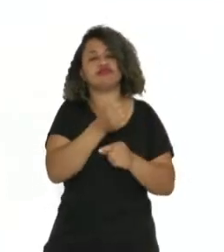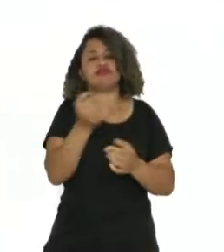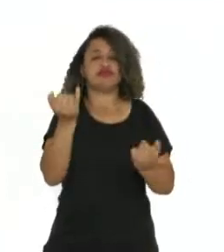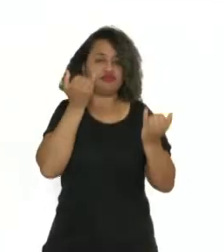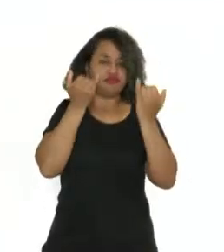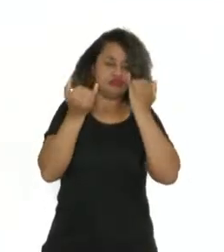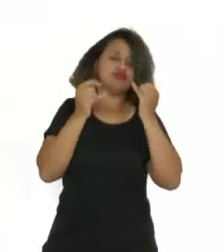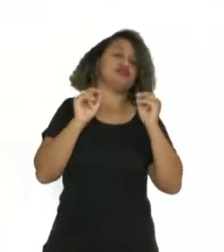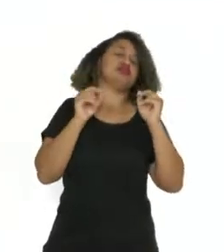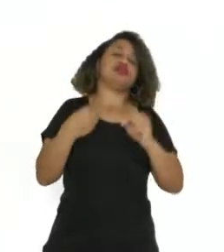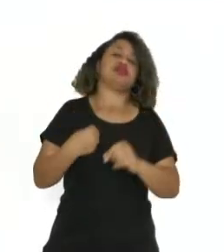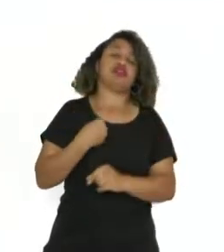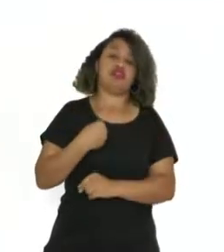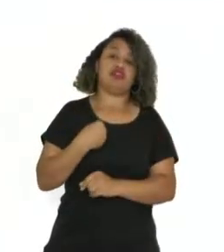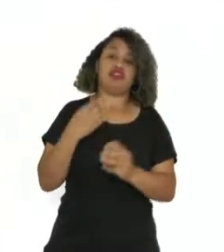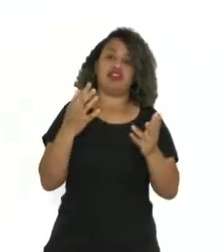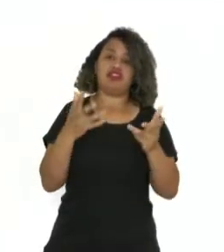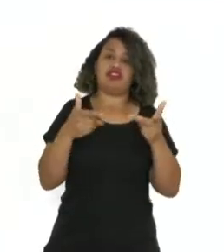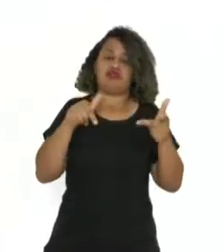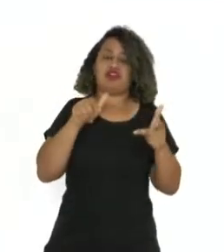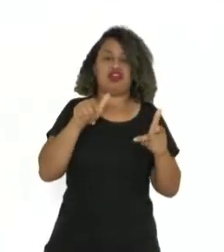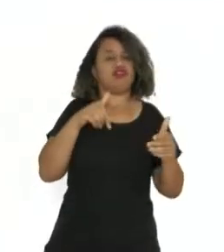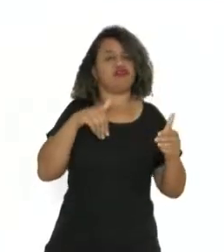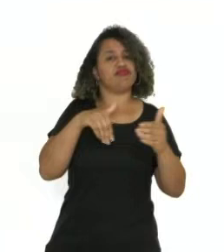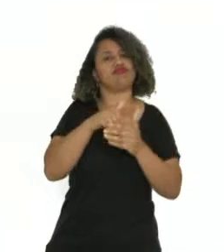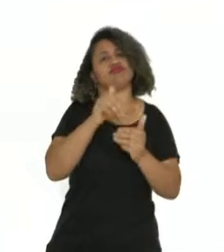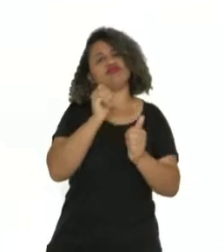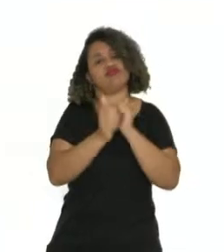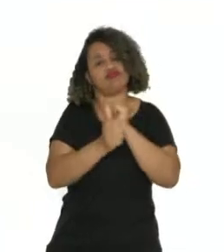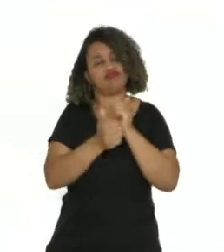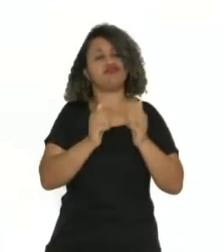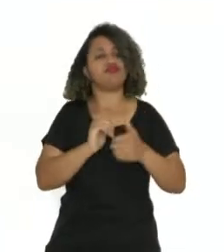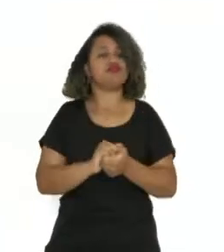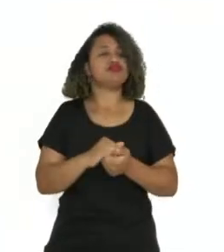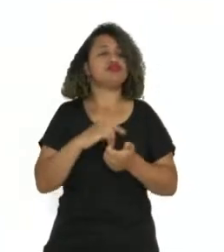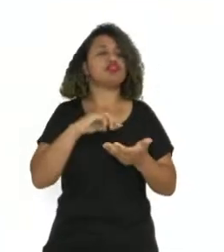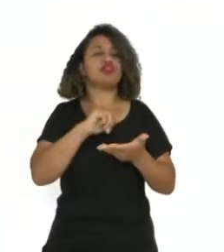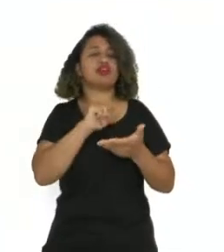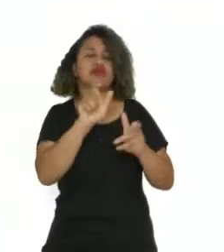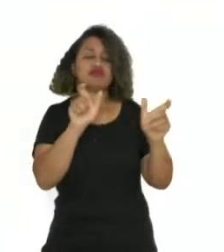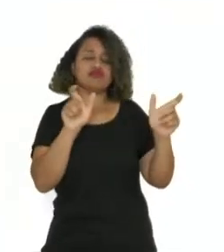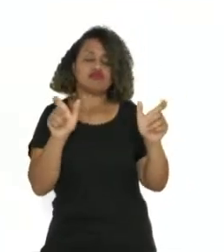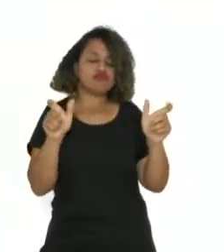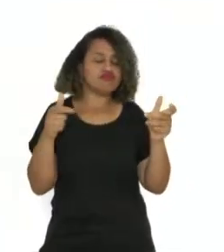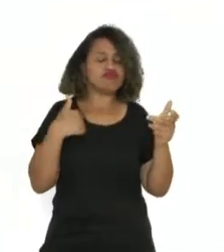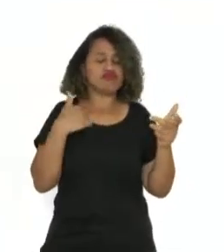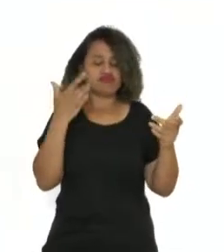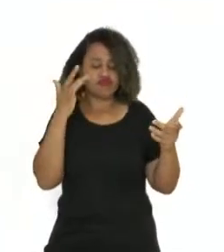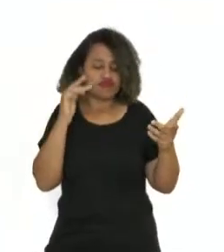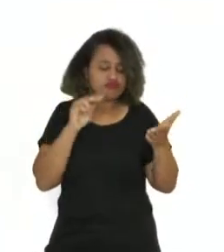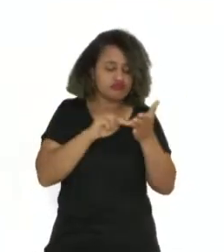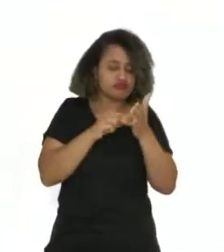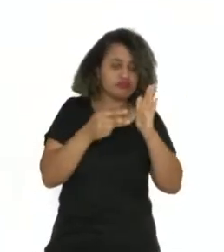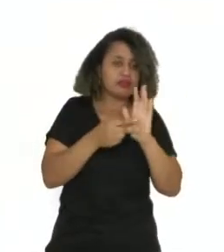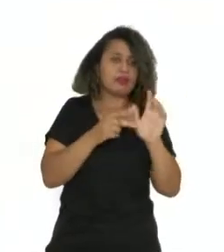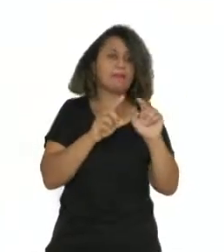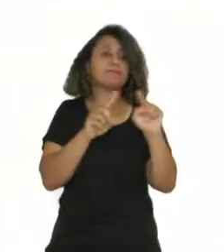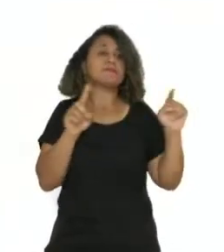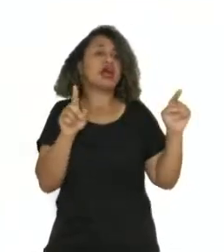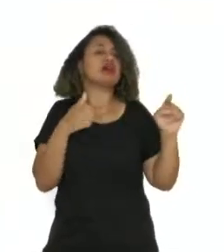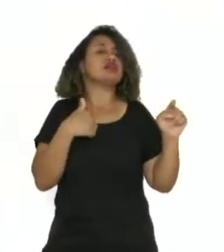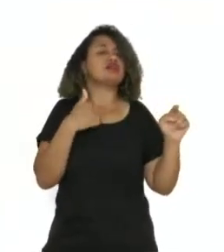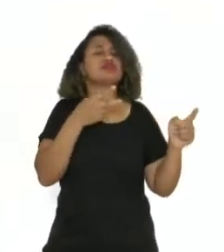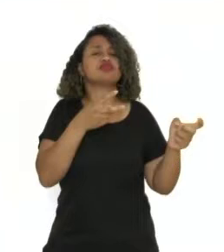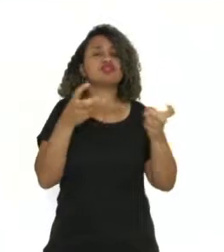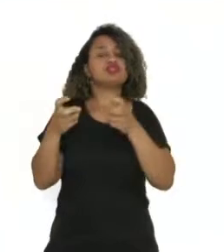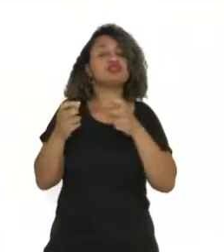informações sobre a vida fantástica do jogador. Muitas palavras eu não sabia do significado, mas adivinhava